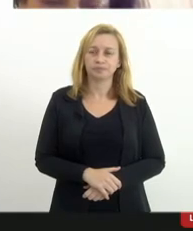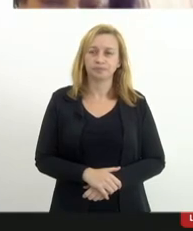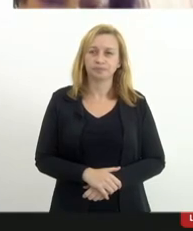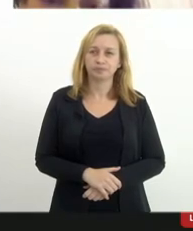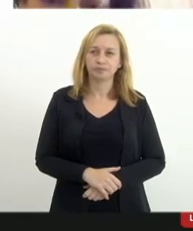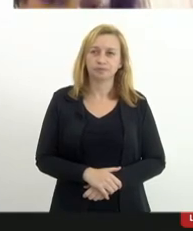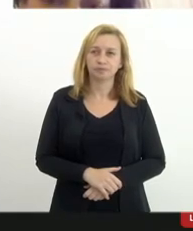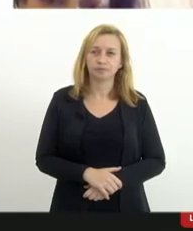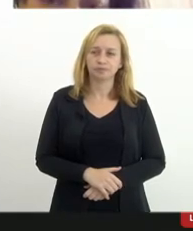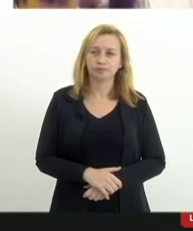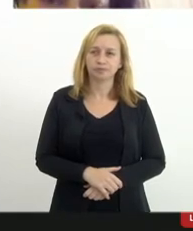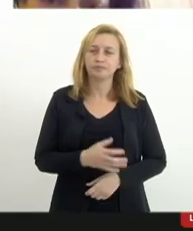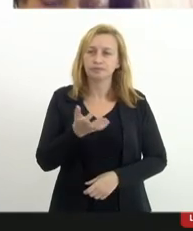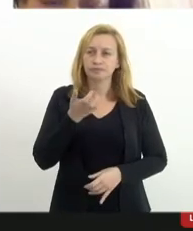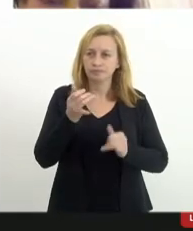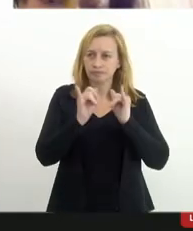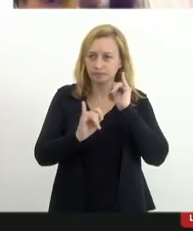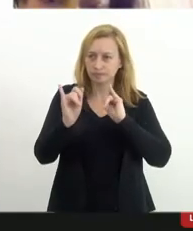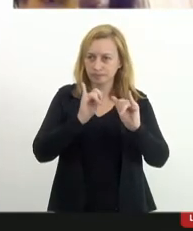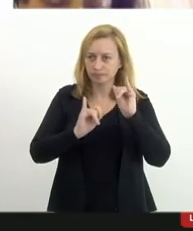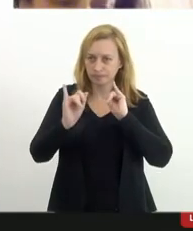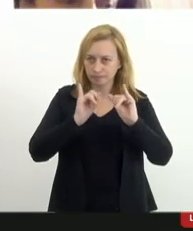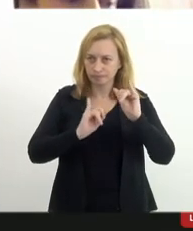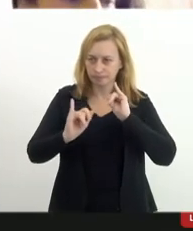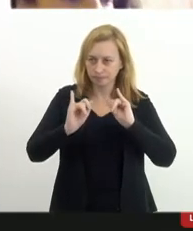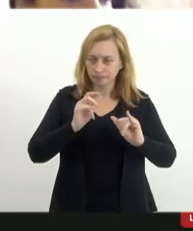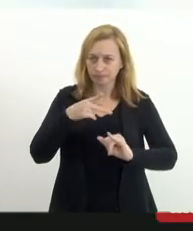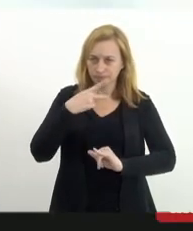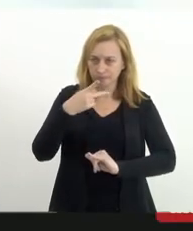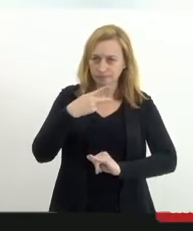queria dar algumas informações.